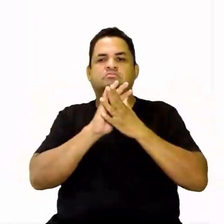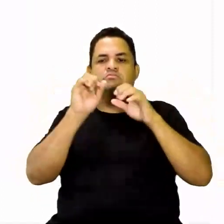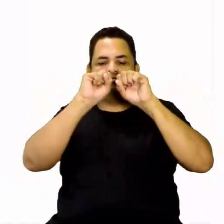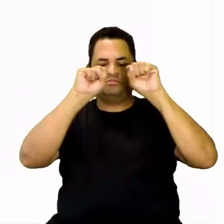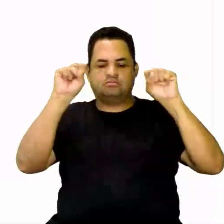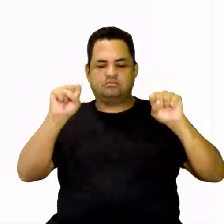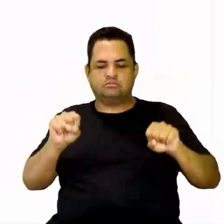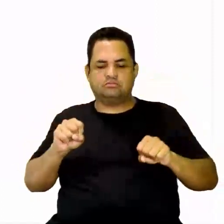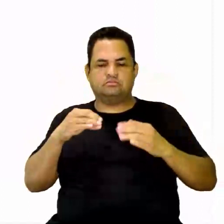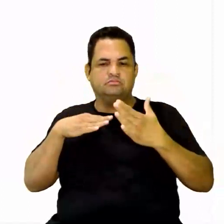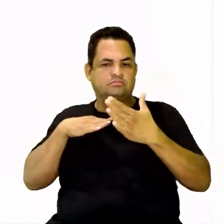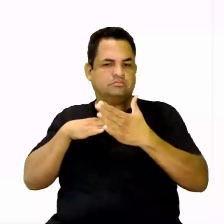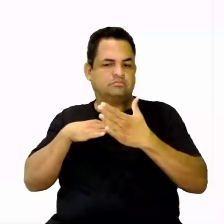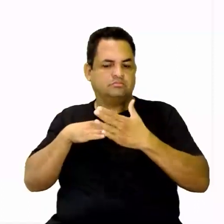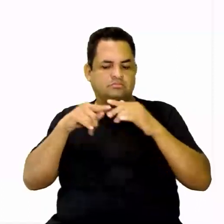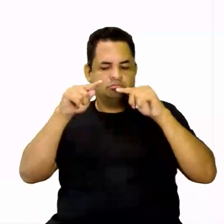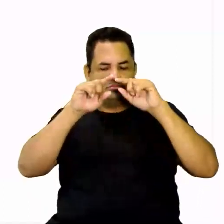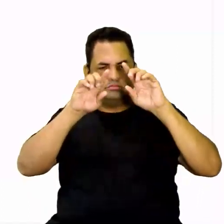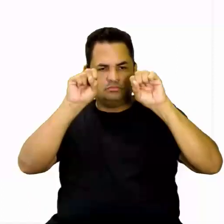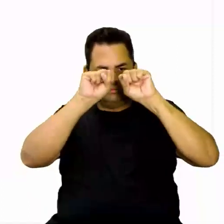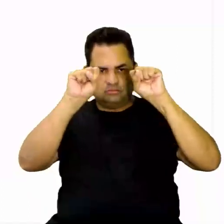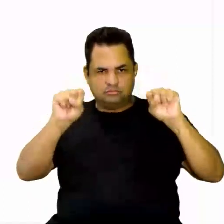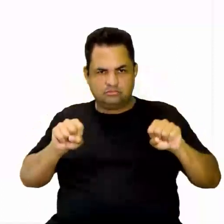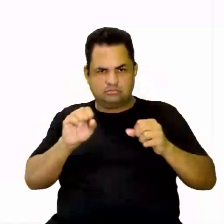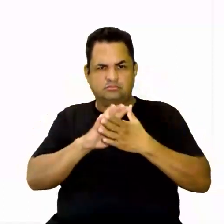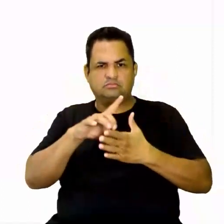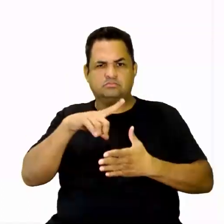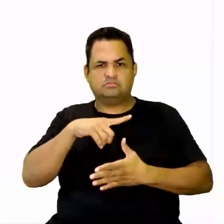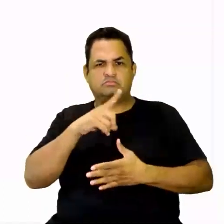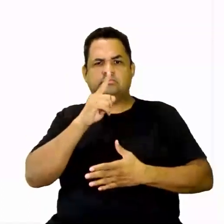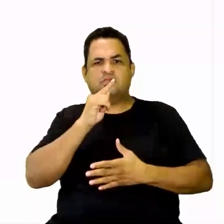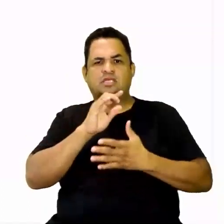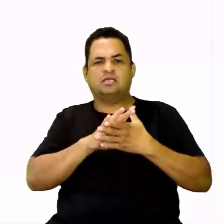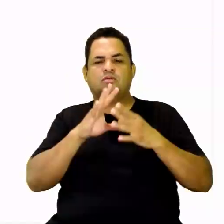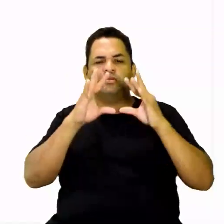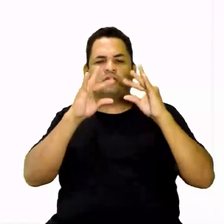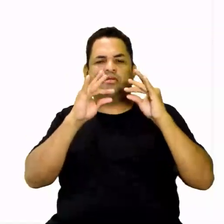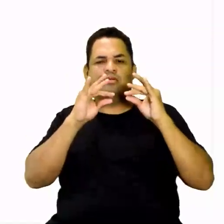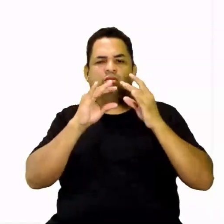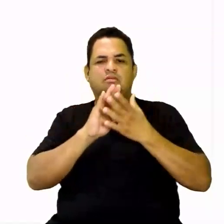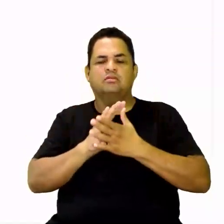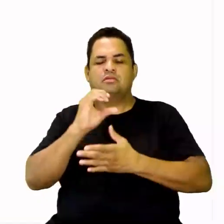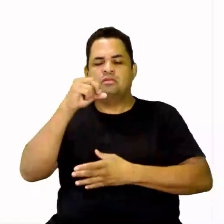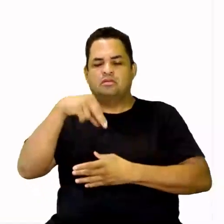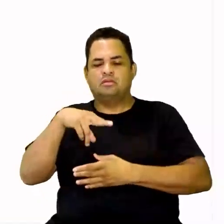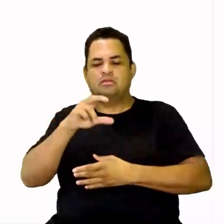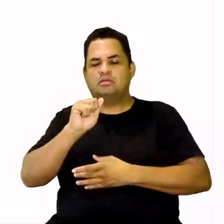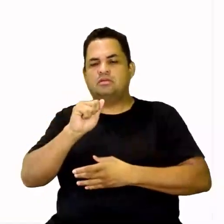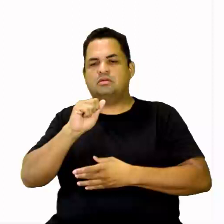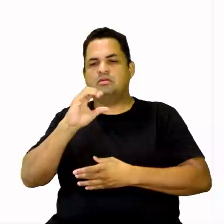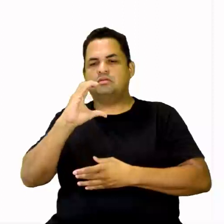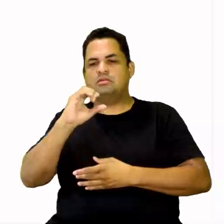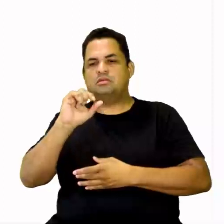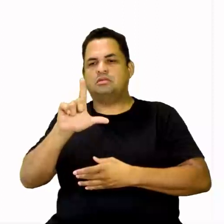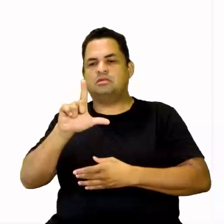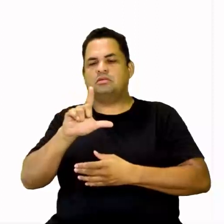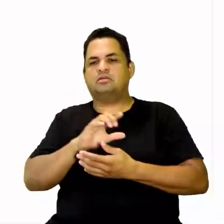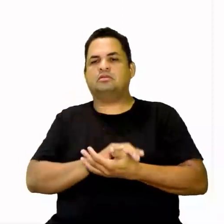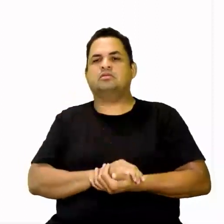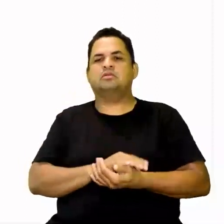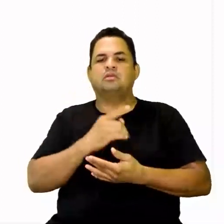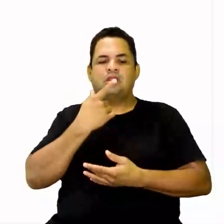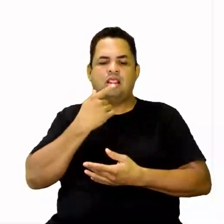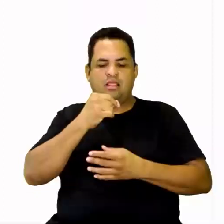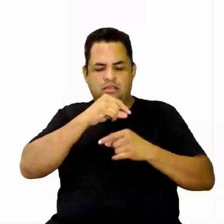sistema fechado, que contém água líquida, cloreto de sódio, né? Um sal de